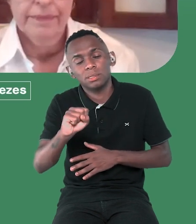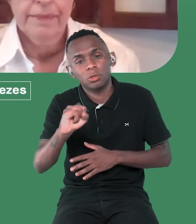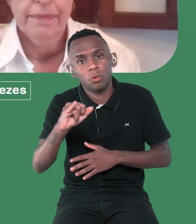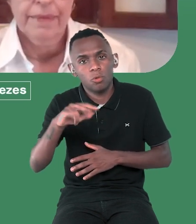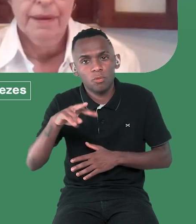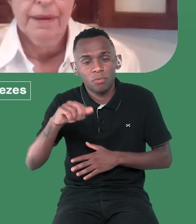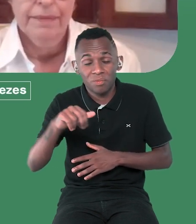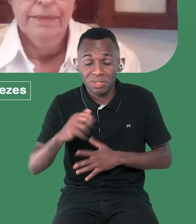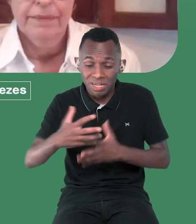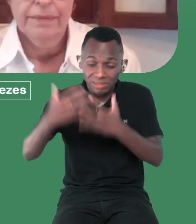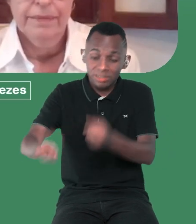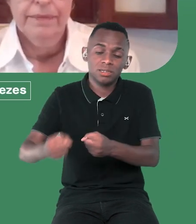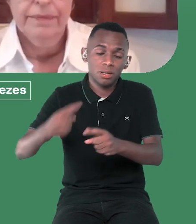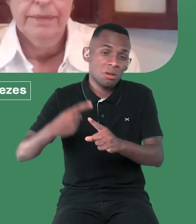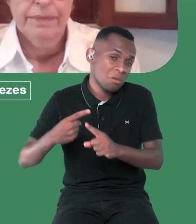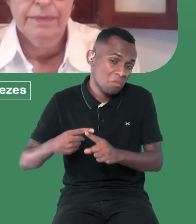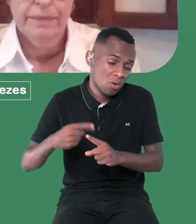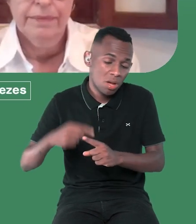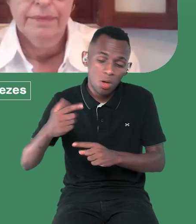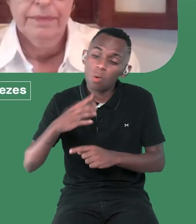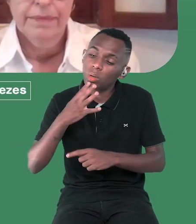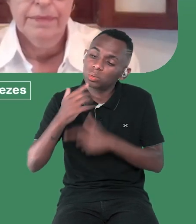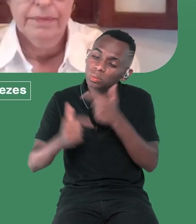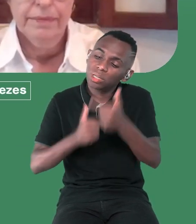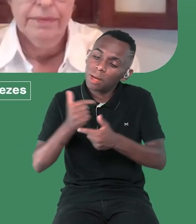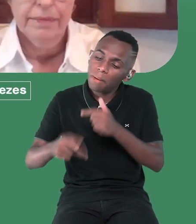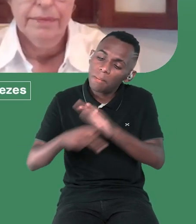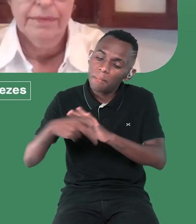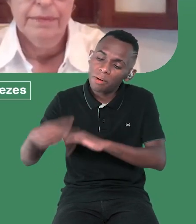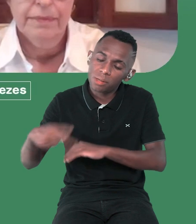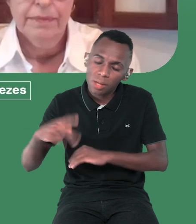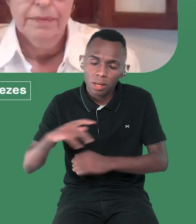aceitaria, porque eu conheci o trabalho dela